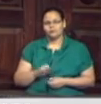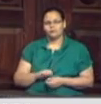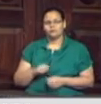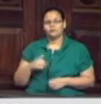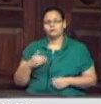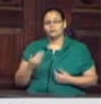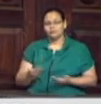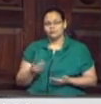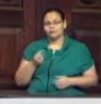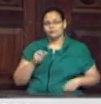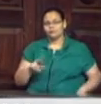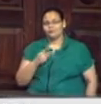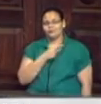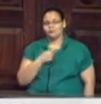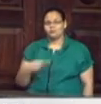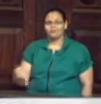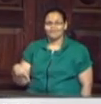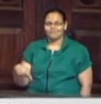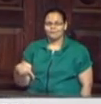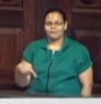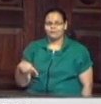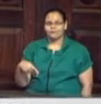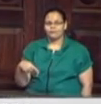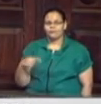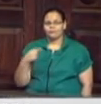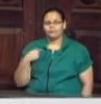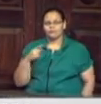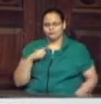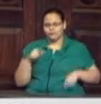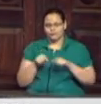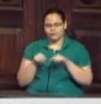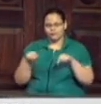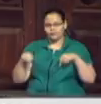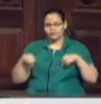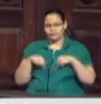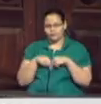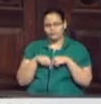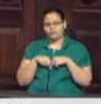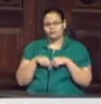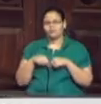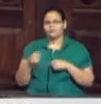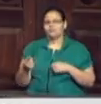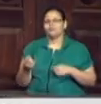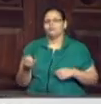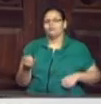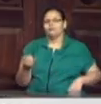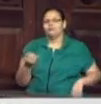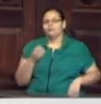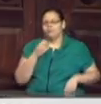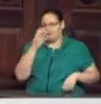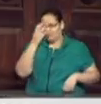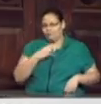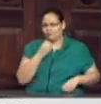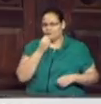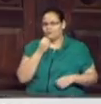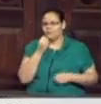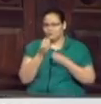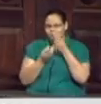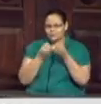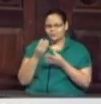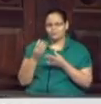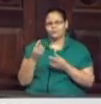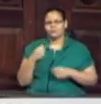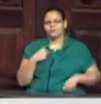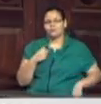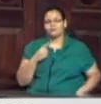senhor presidente, eu estava no gabinete com uma denúncia séria que eu queria trazer aqui, mas